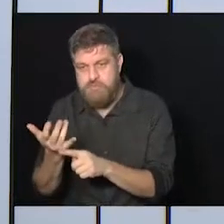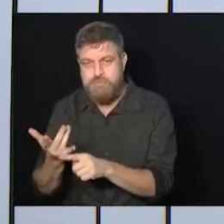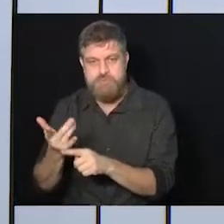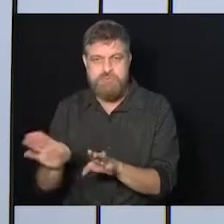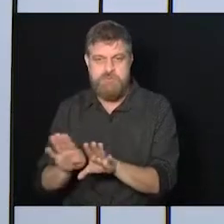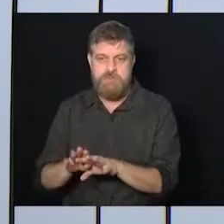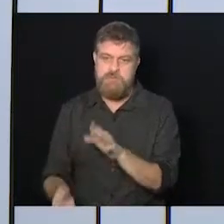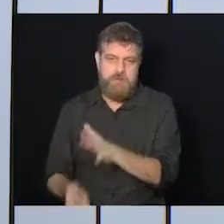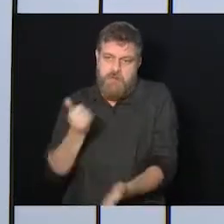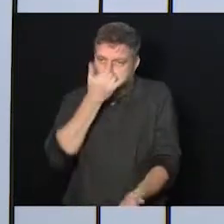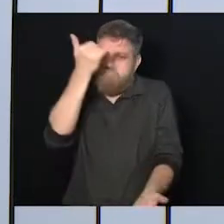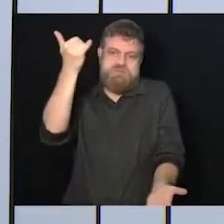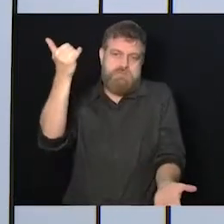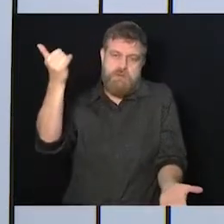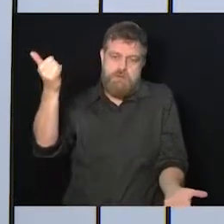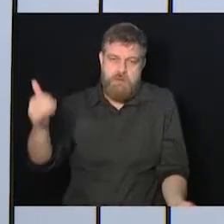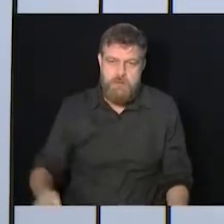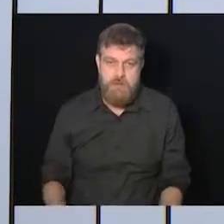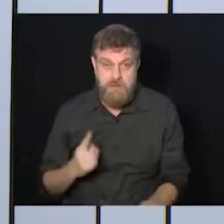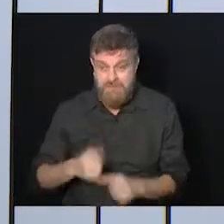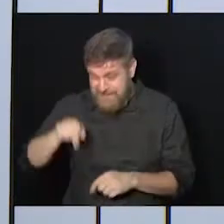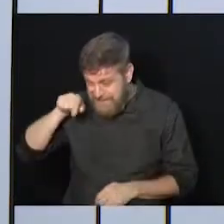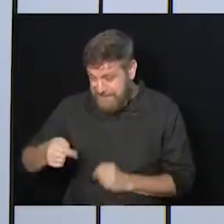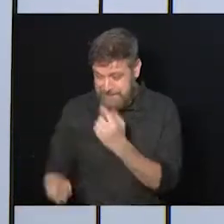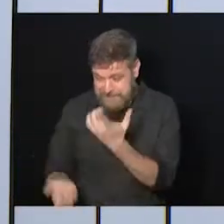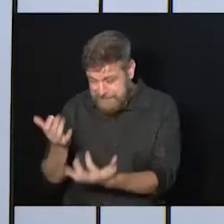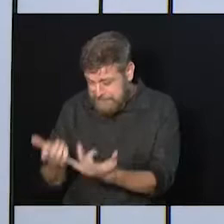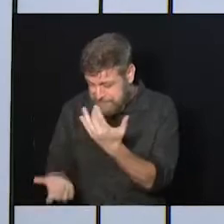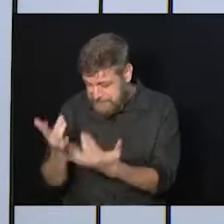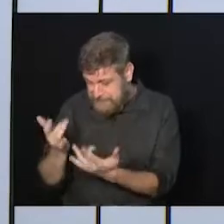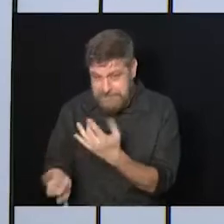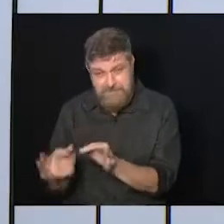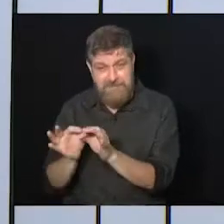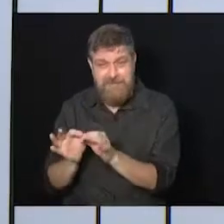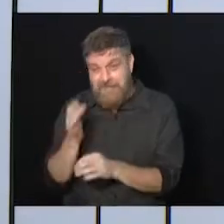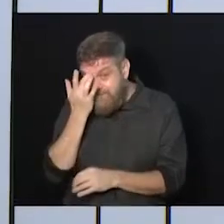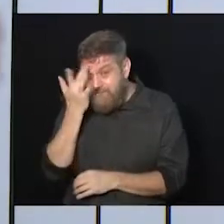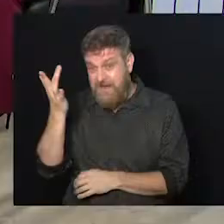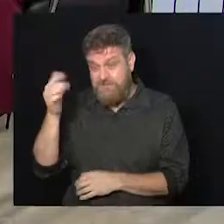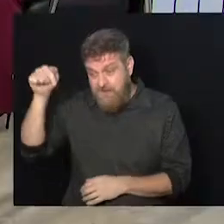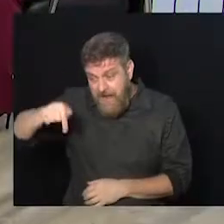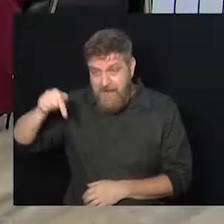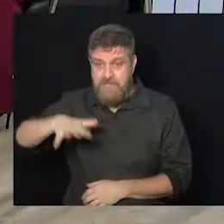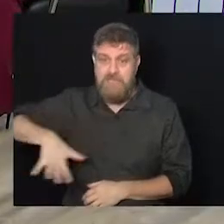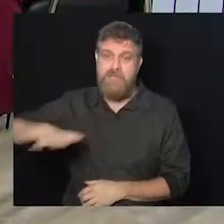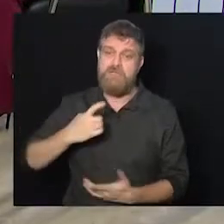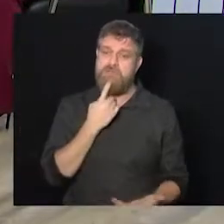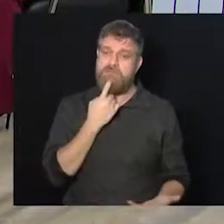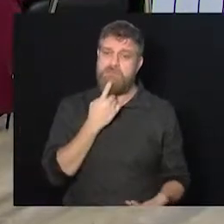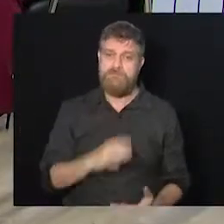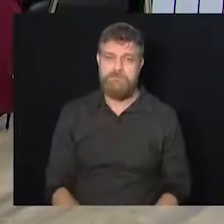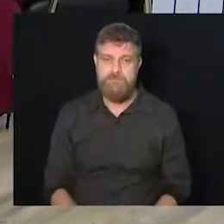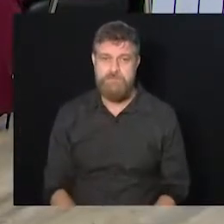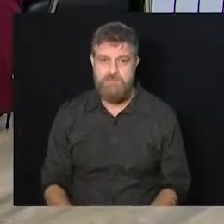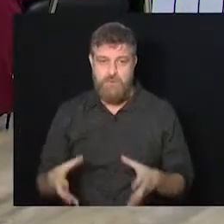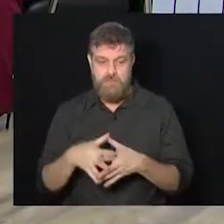receita para a tragédia, né? Sim. Porque aqui queima muito fácil. É para ser assim, né? A Defesa